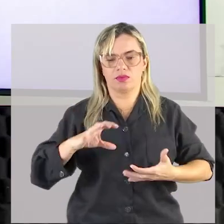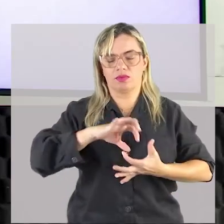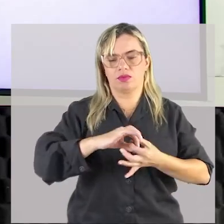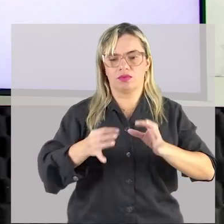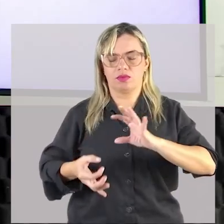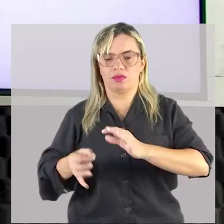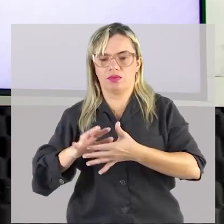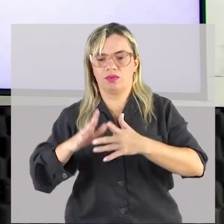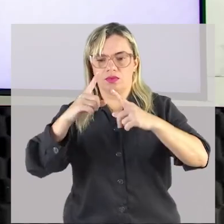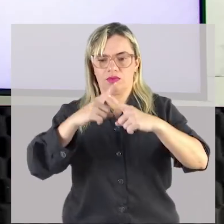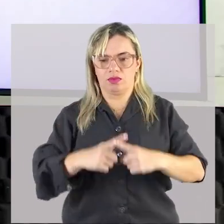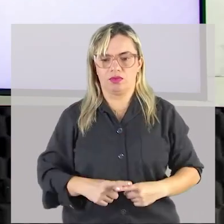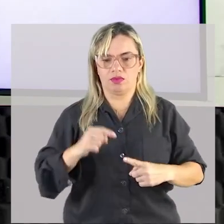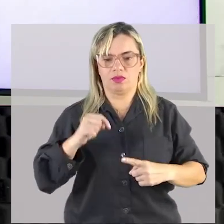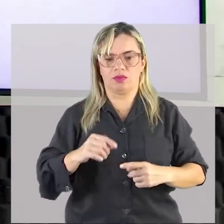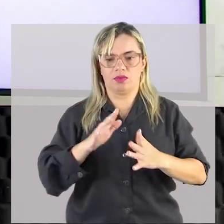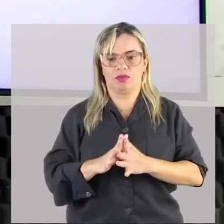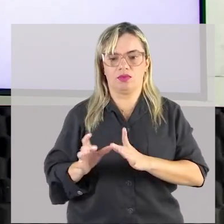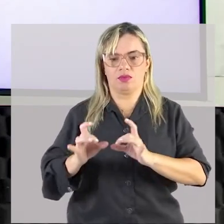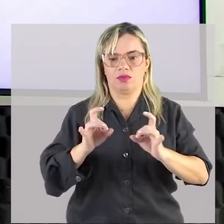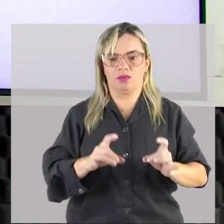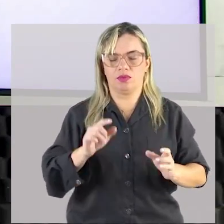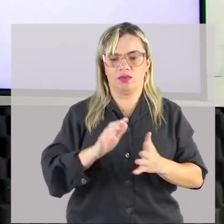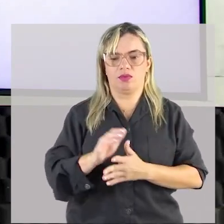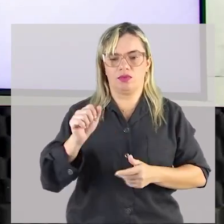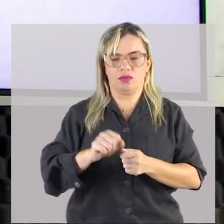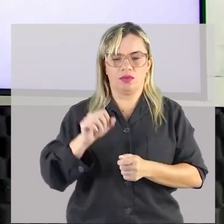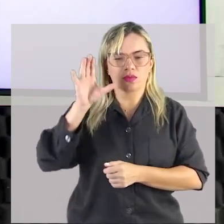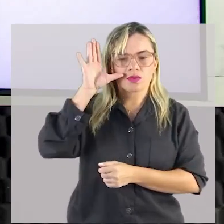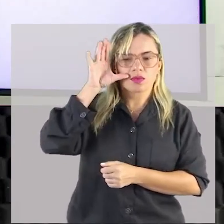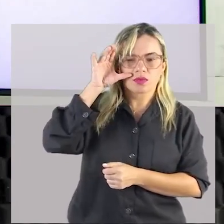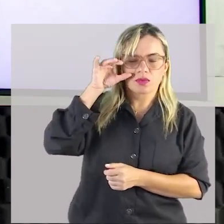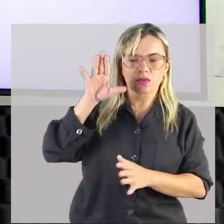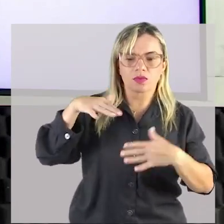atletas olímpicos são tão específicos que produzem situações